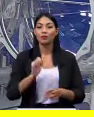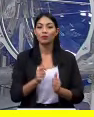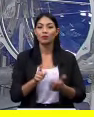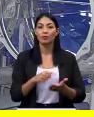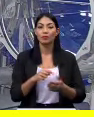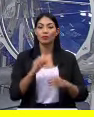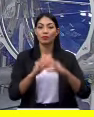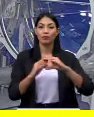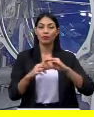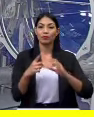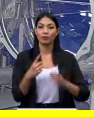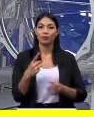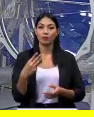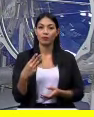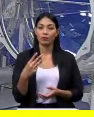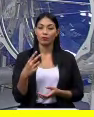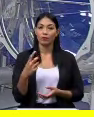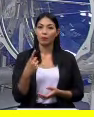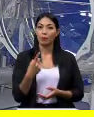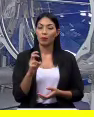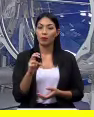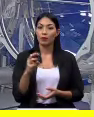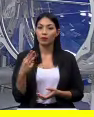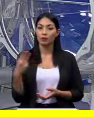Concurso 1533.